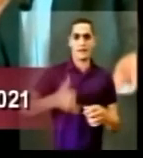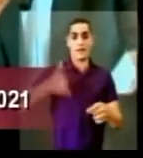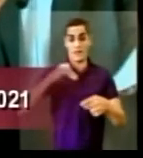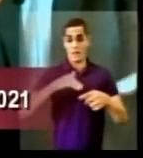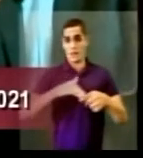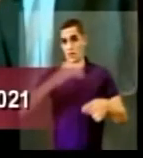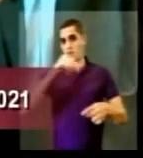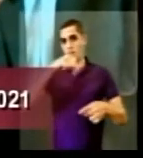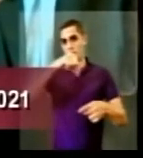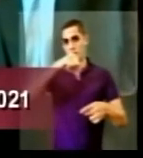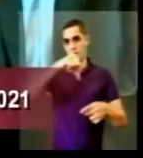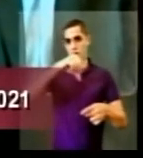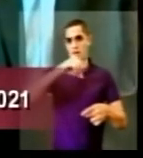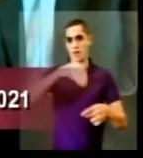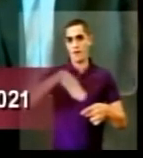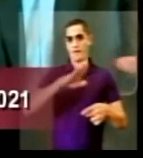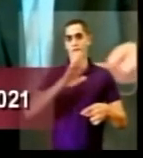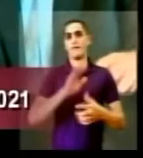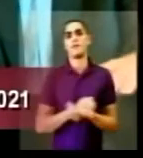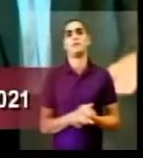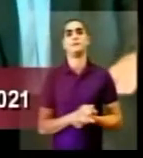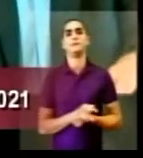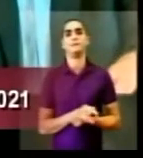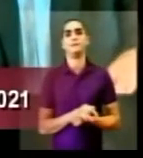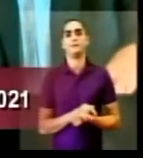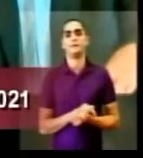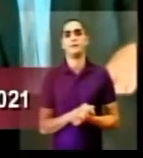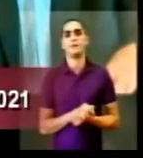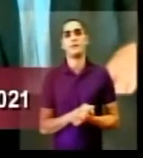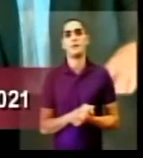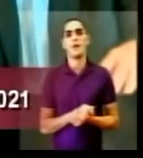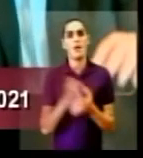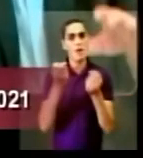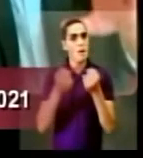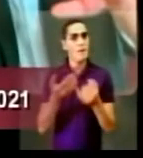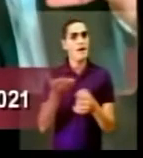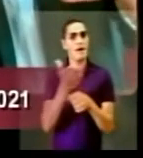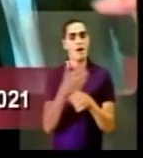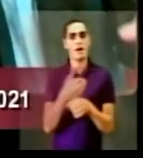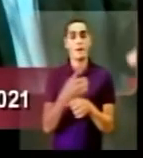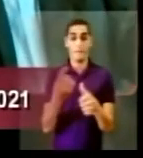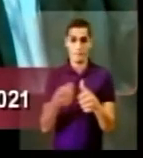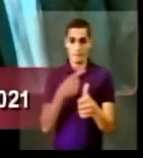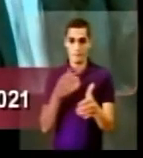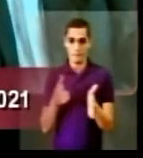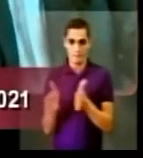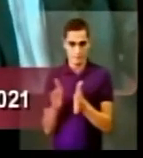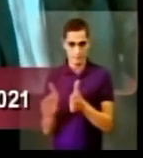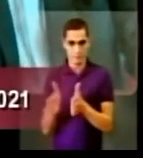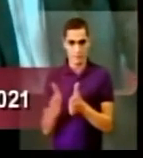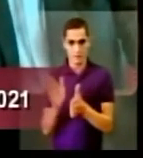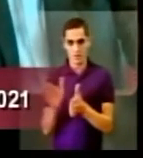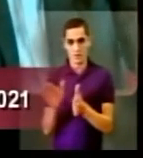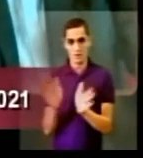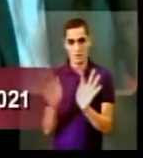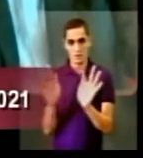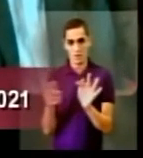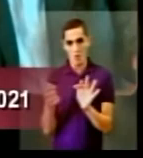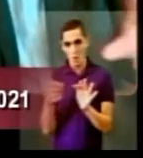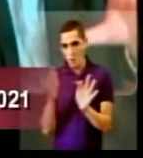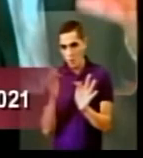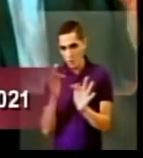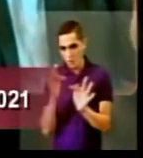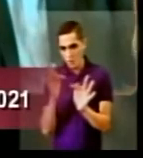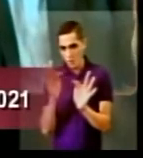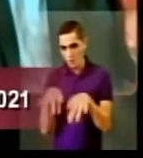anos. Próximo. Como eu falei para vocês, a primeira etapa praticamente está concluída,